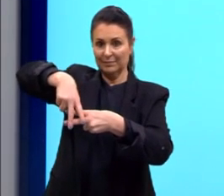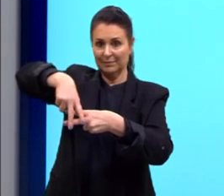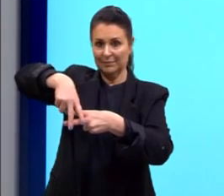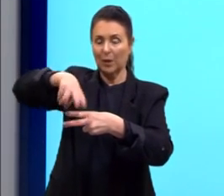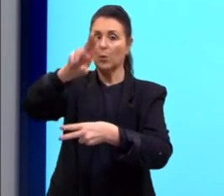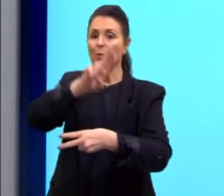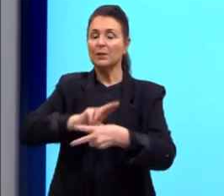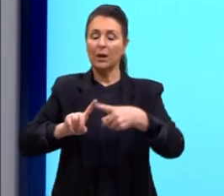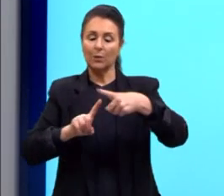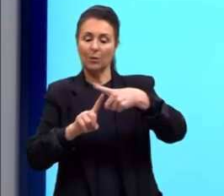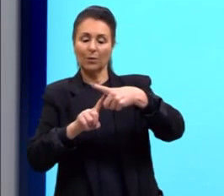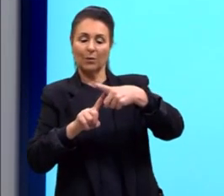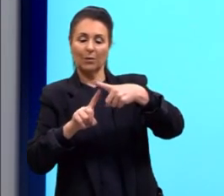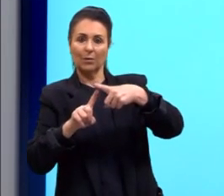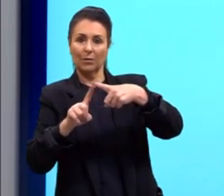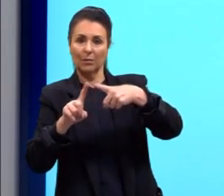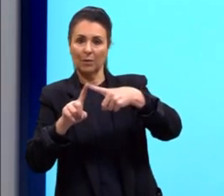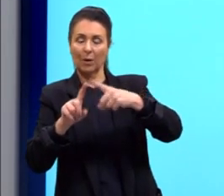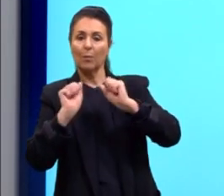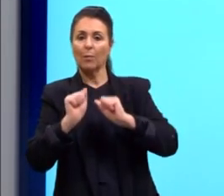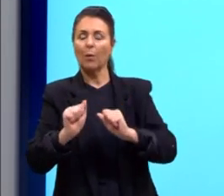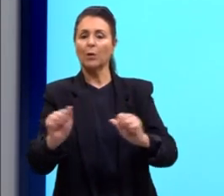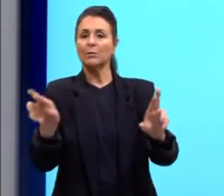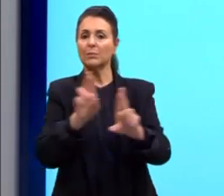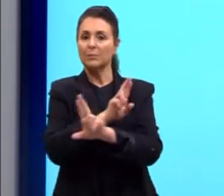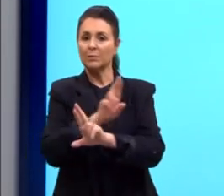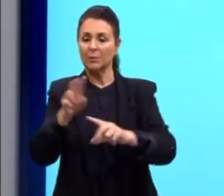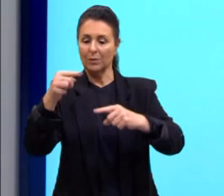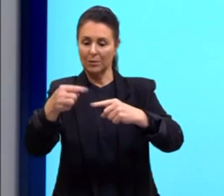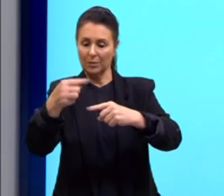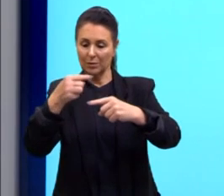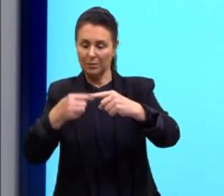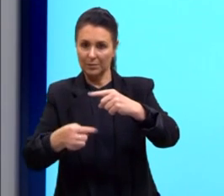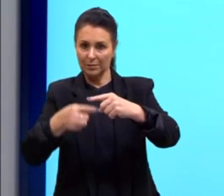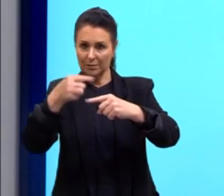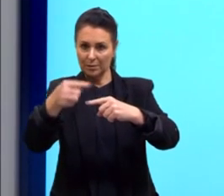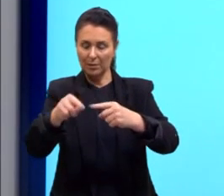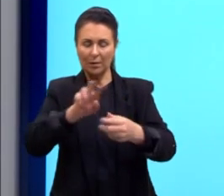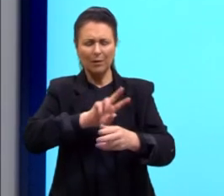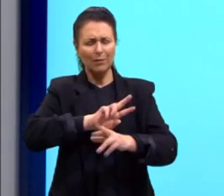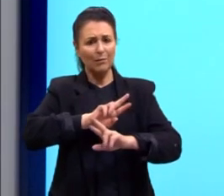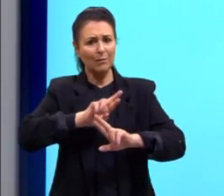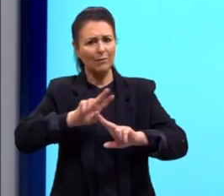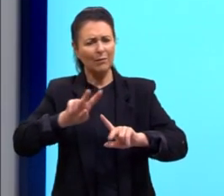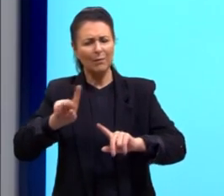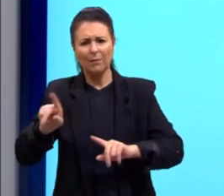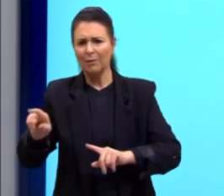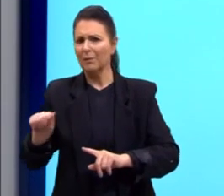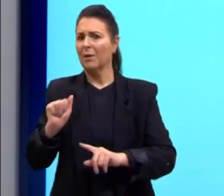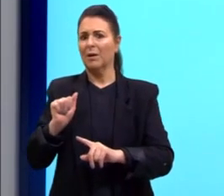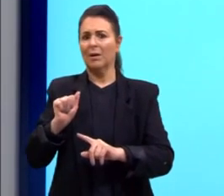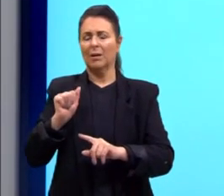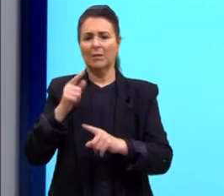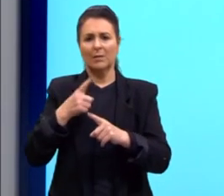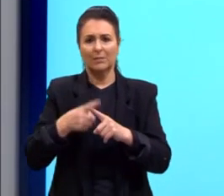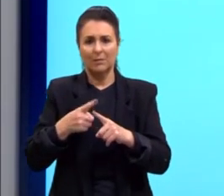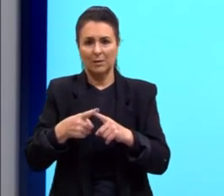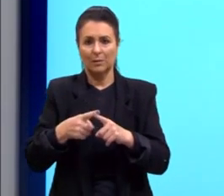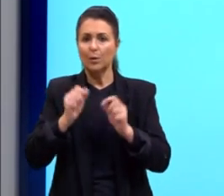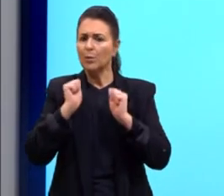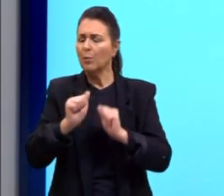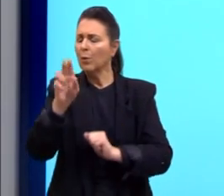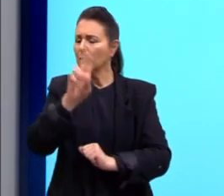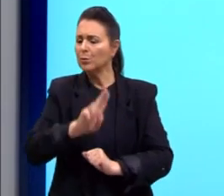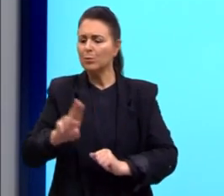teorema é possível perceber relações de proporcionalidade em várias situações o que tem vasta